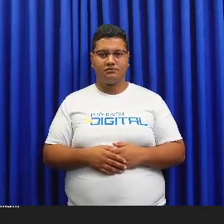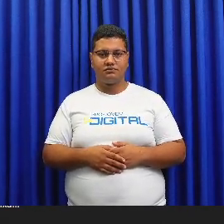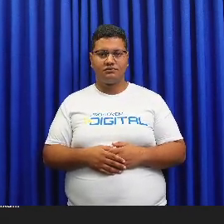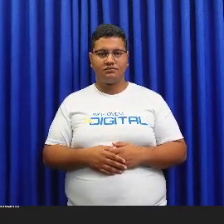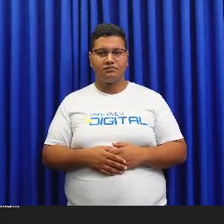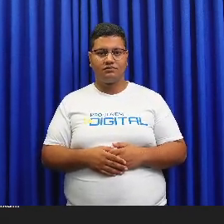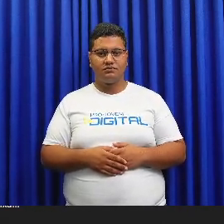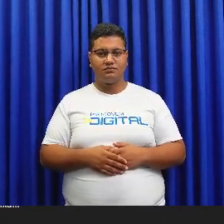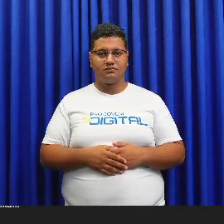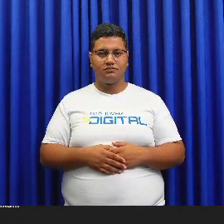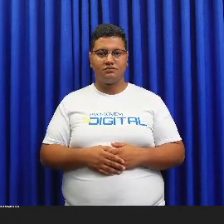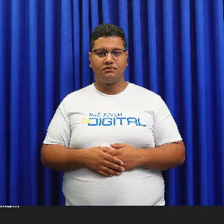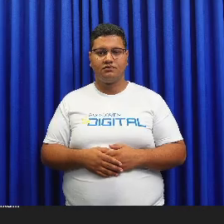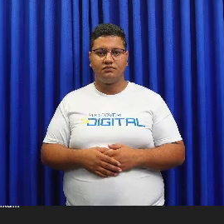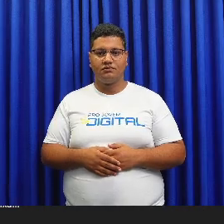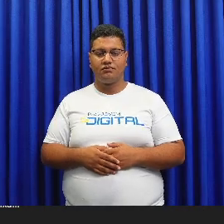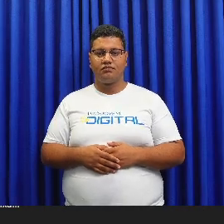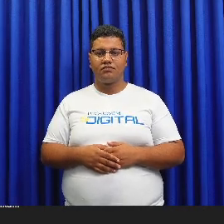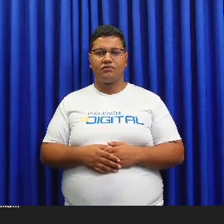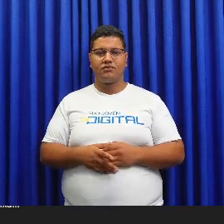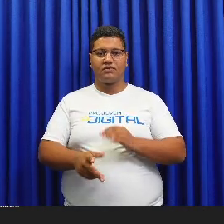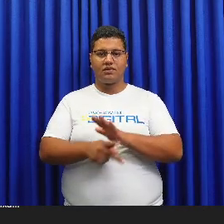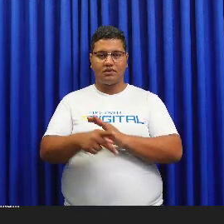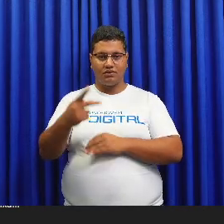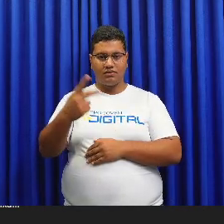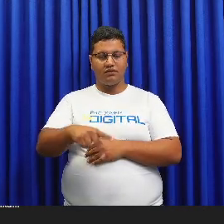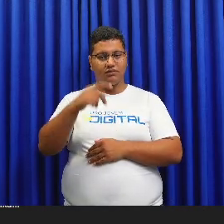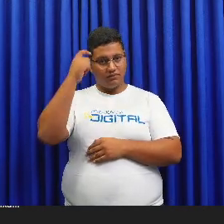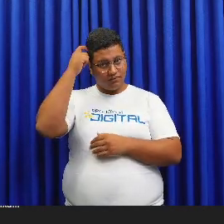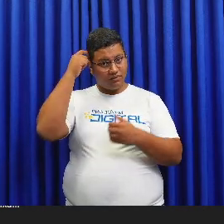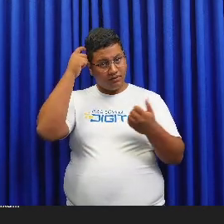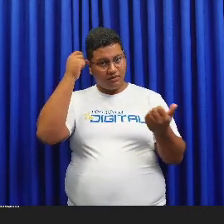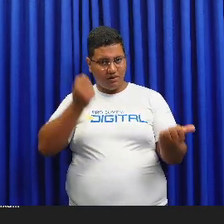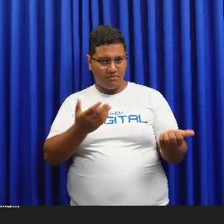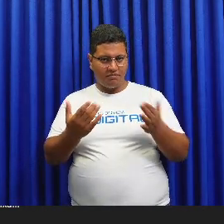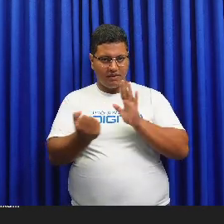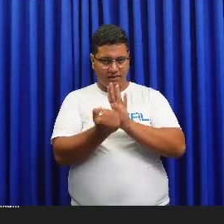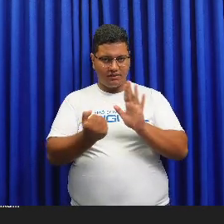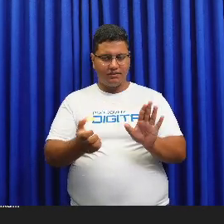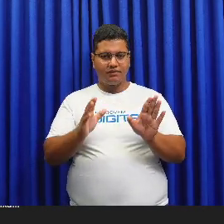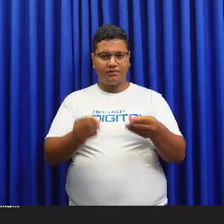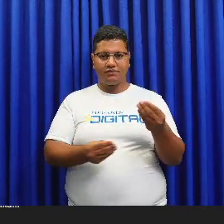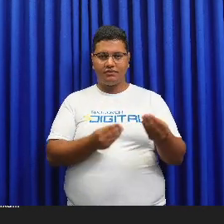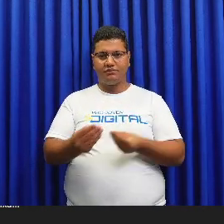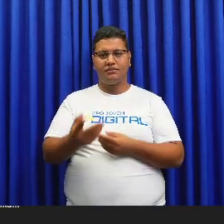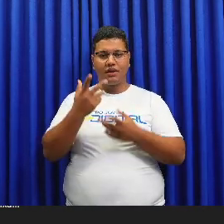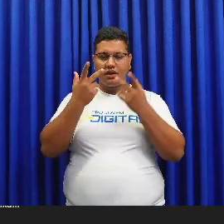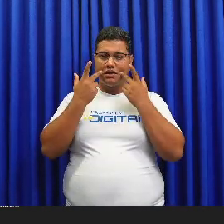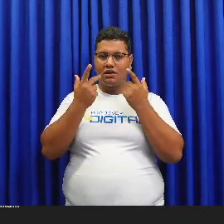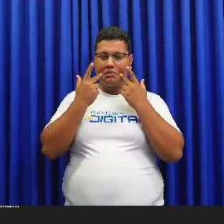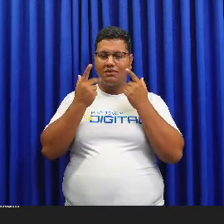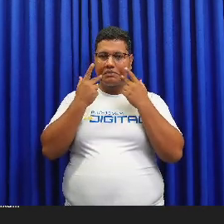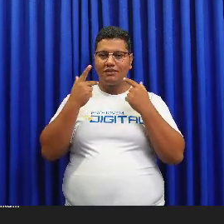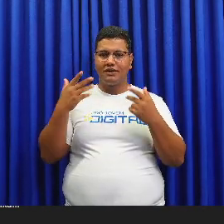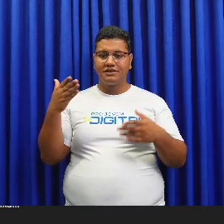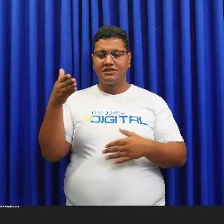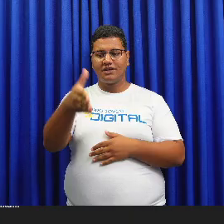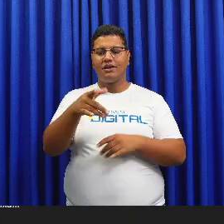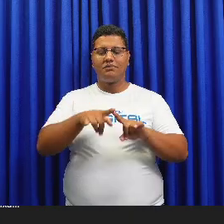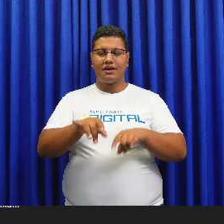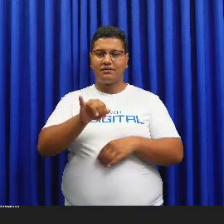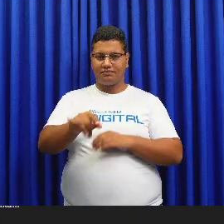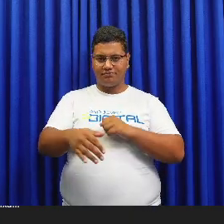Você vai adicionar a sua conta, tá? Aqui essa conta já está registrada, ela vai entrar automaticamente. Mas quando